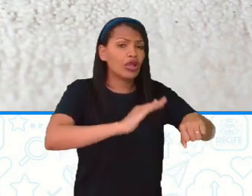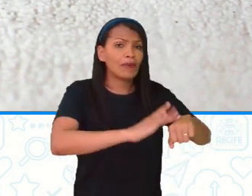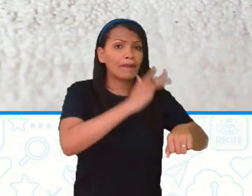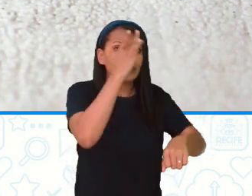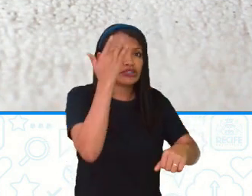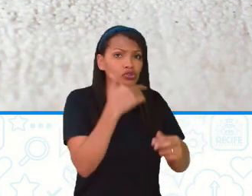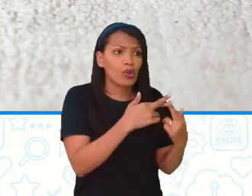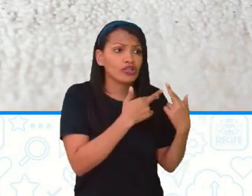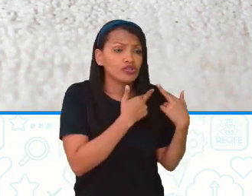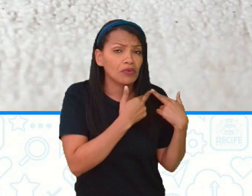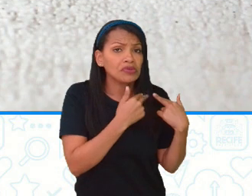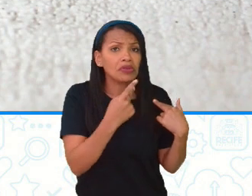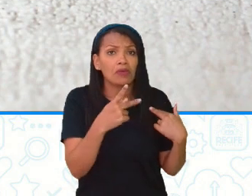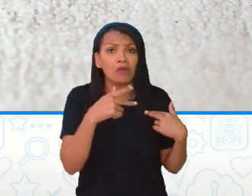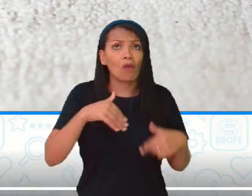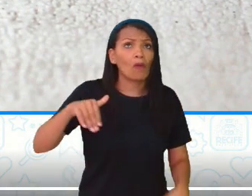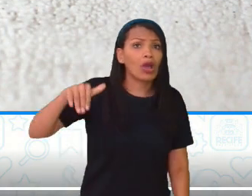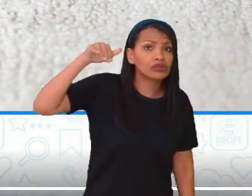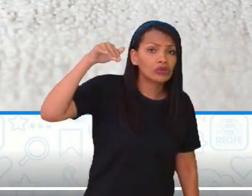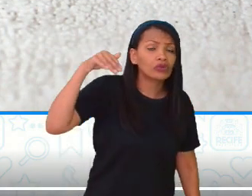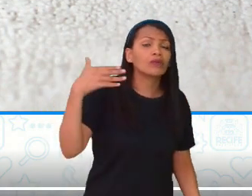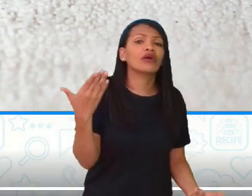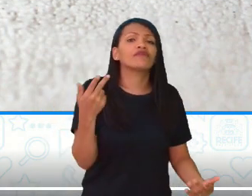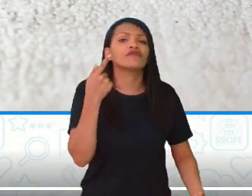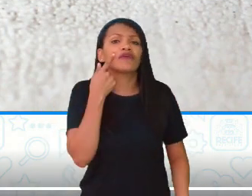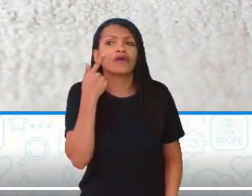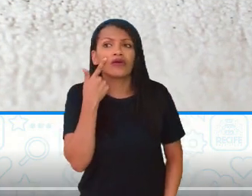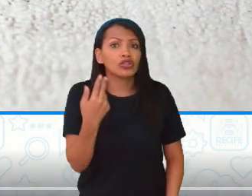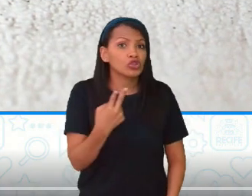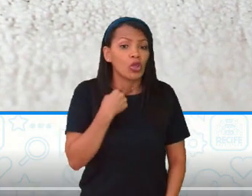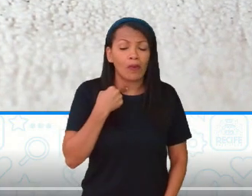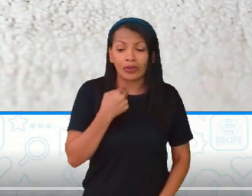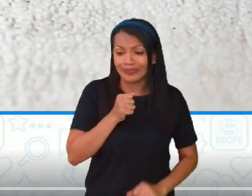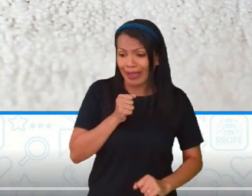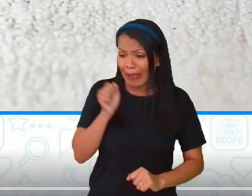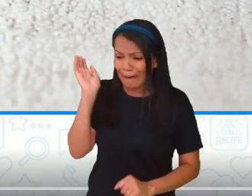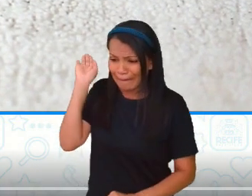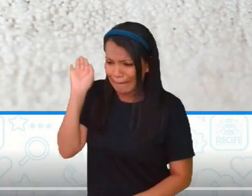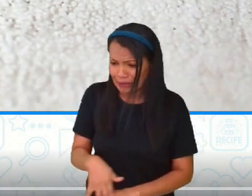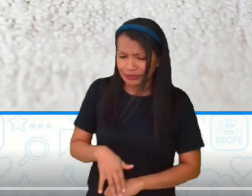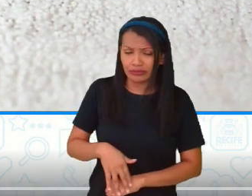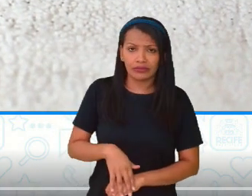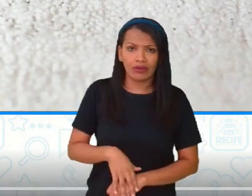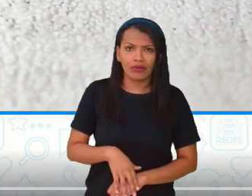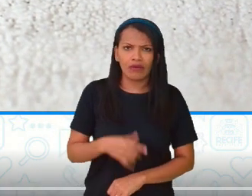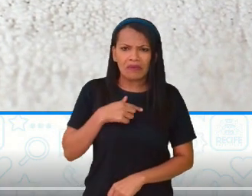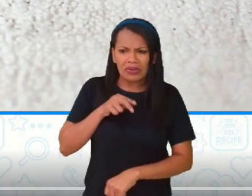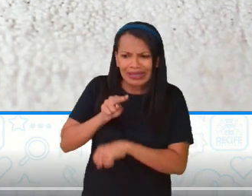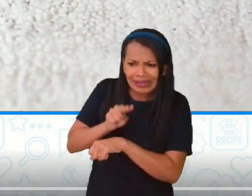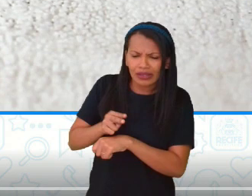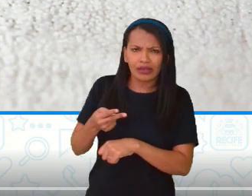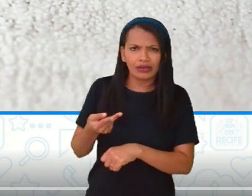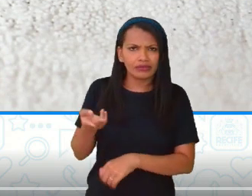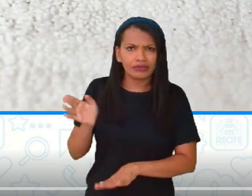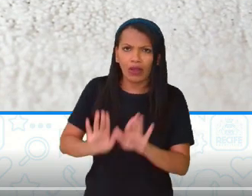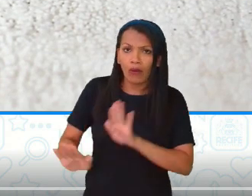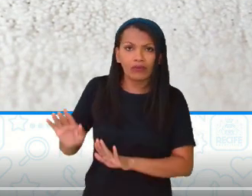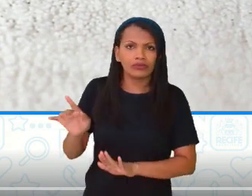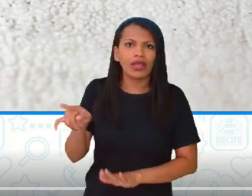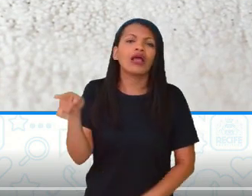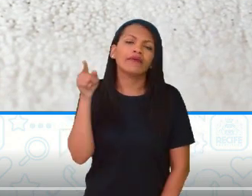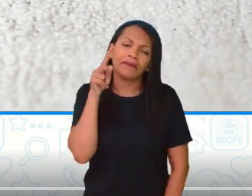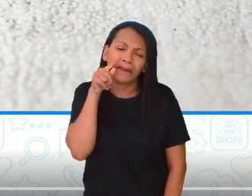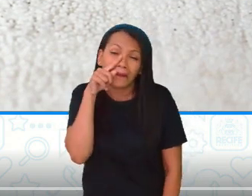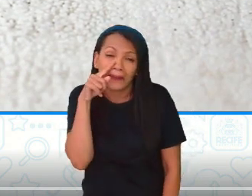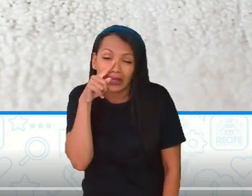que esteja ali para ver como é que vocês vão proceder. Isso não é um animal que a gente cria, isso não é um animal que a gente cuida, são animais silvestres e